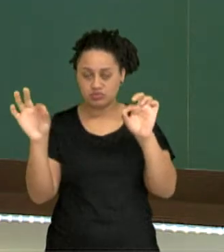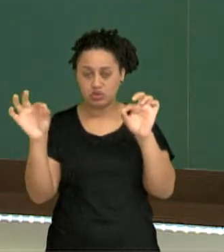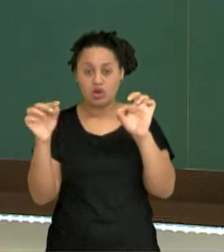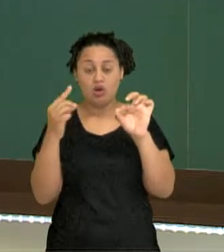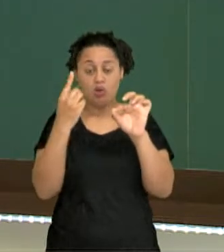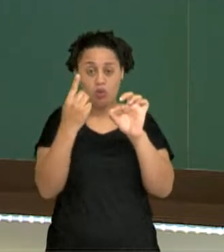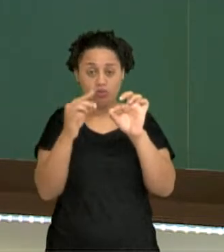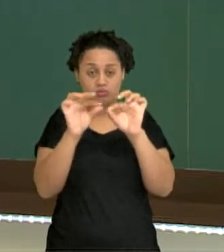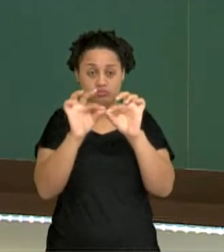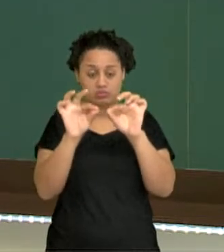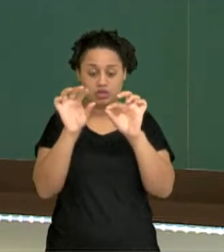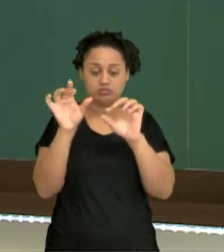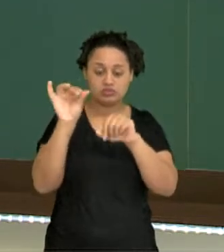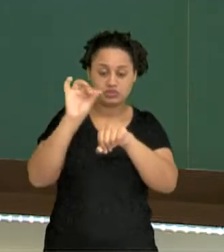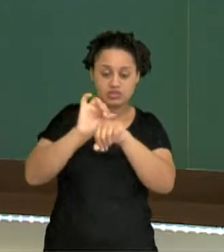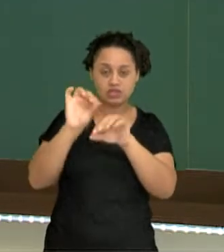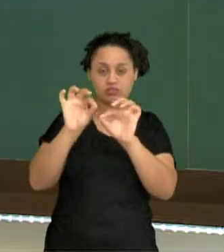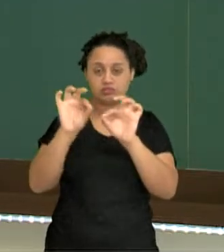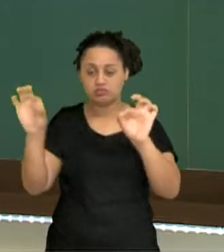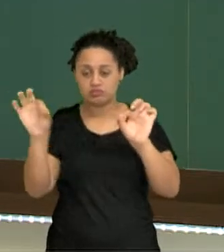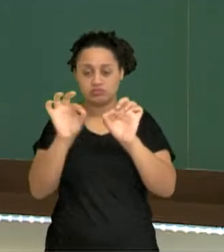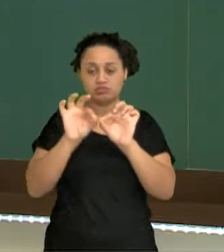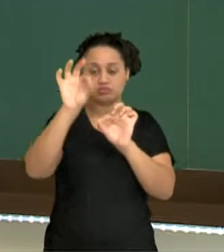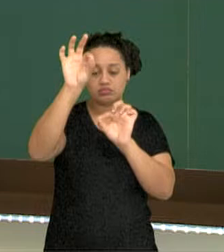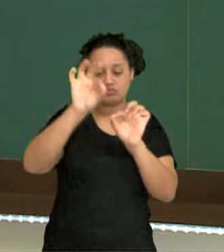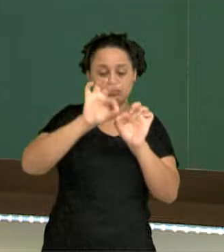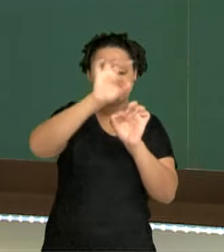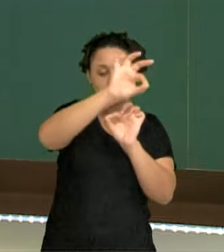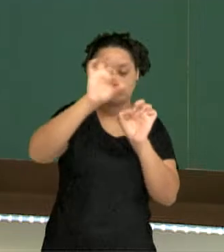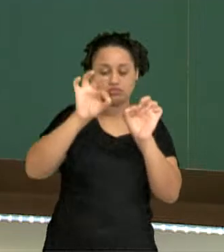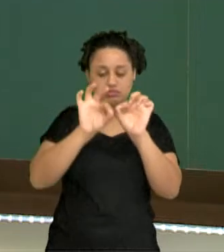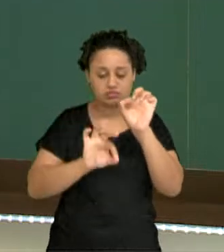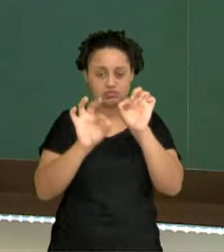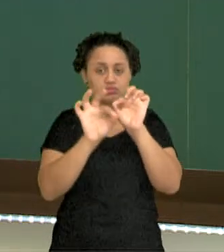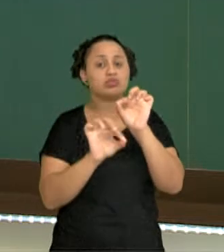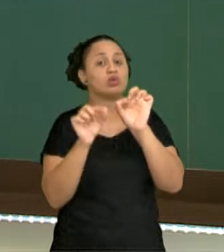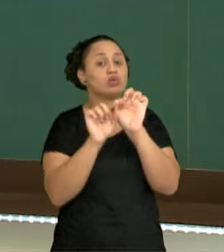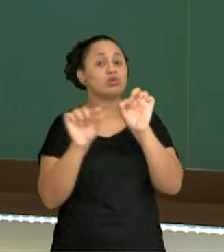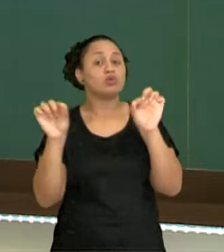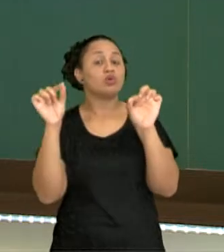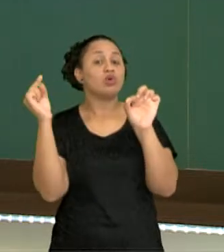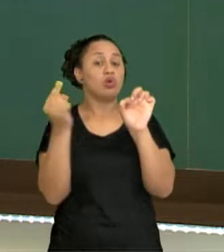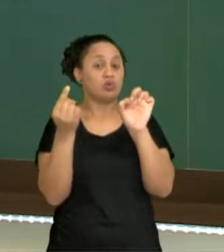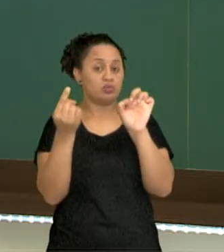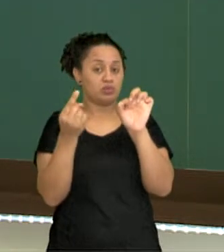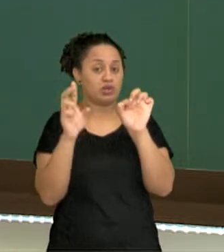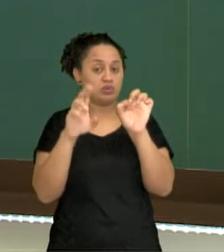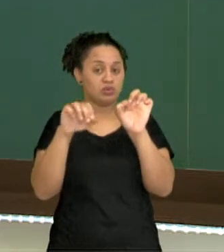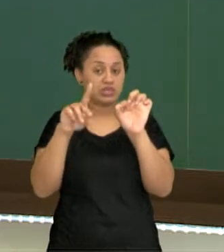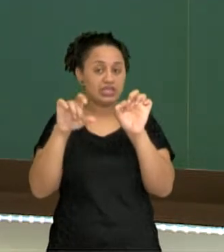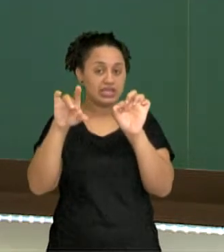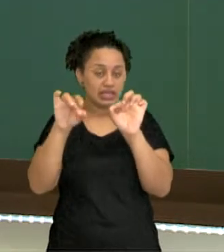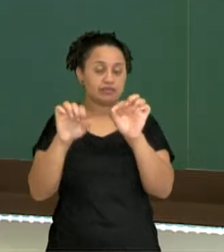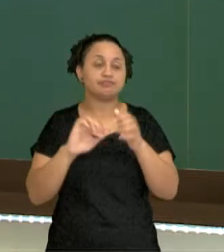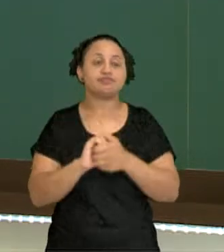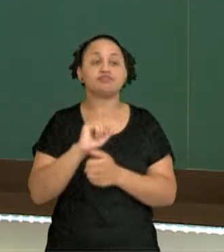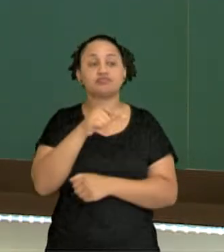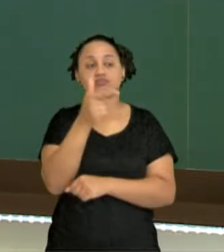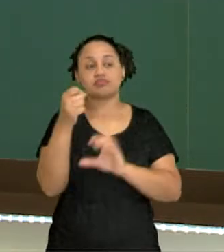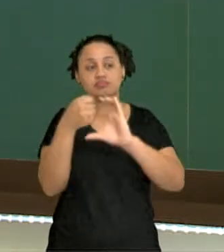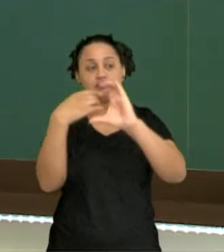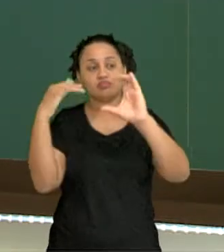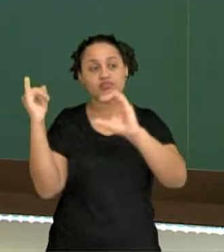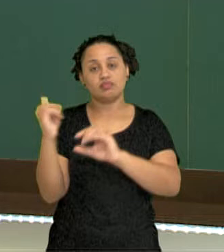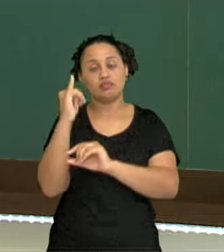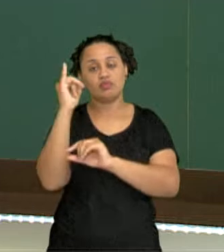a distância do centro até qualquer ponto da circunferência valendo uma unidade. Outra característica importante é